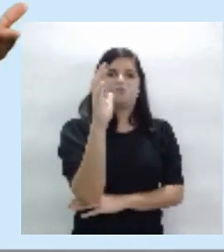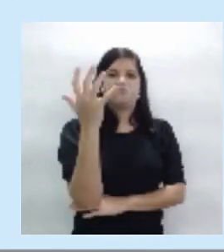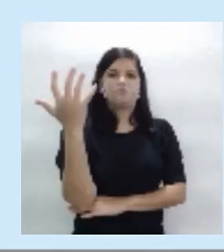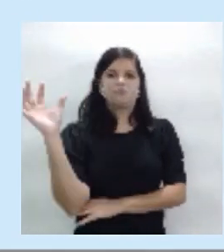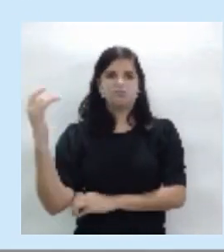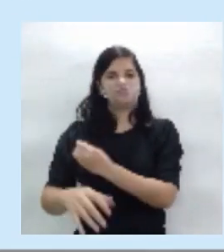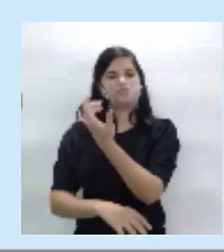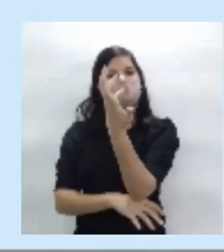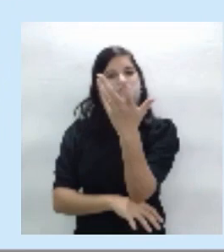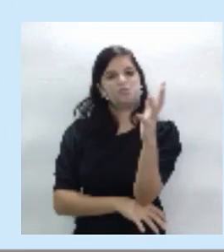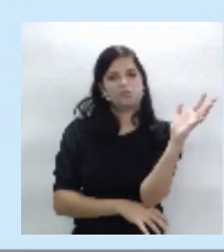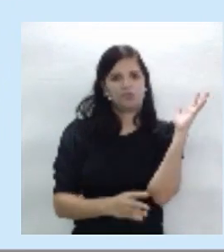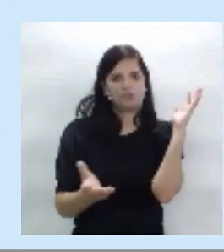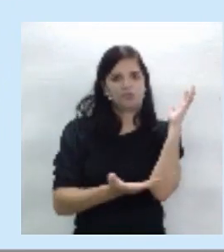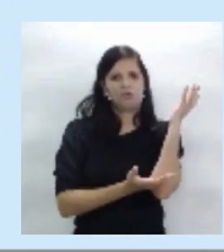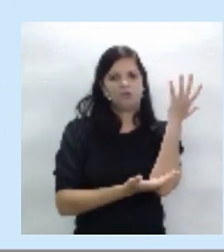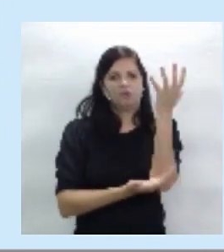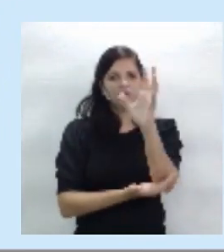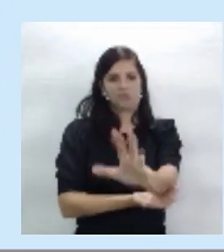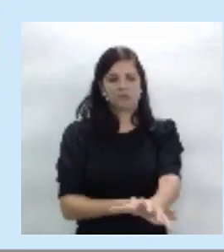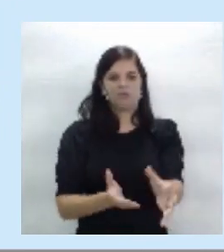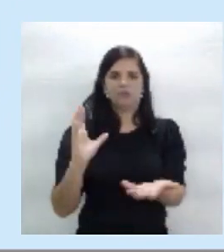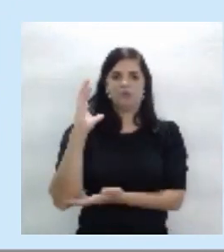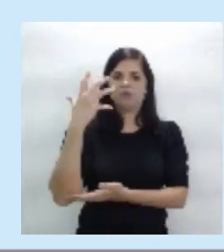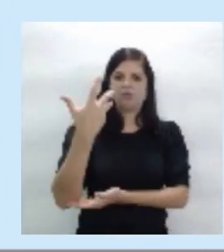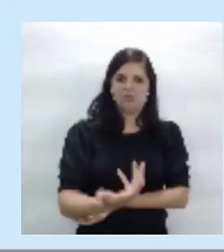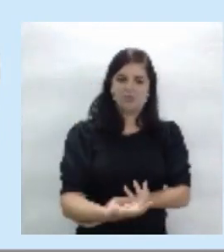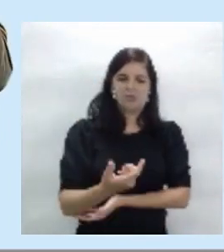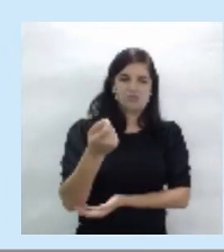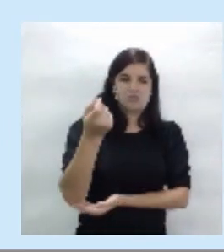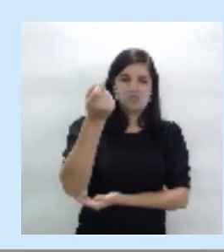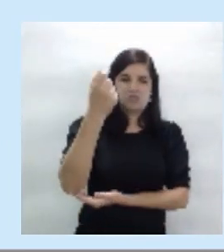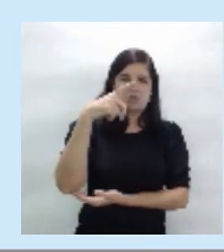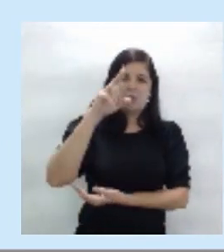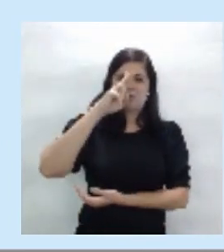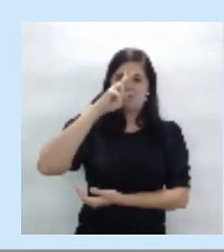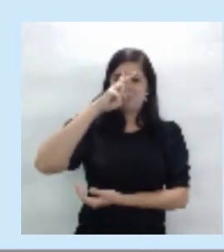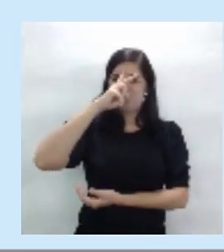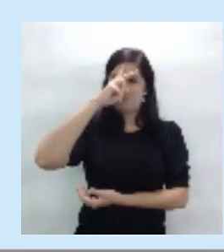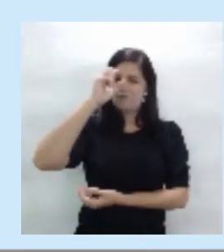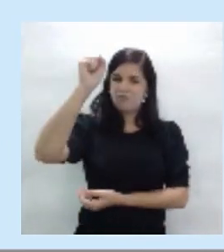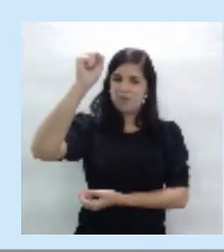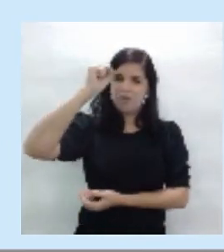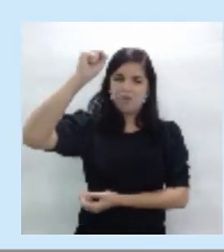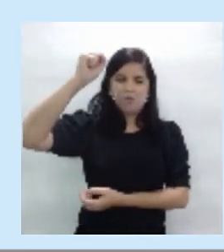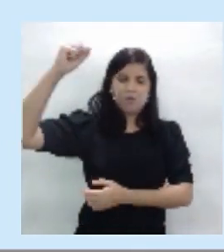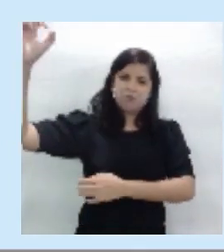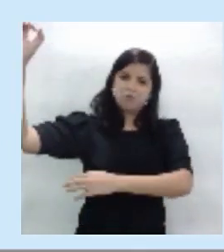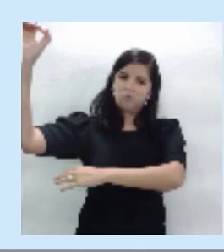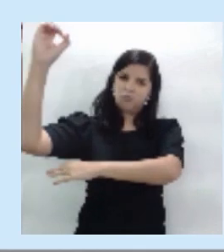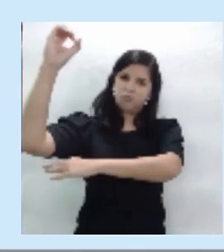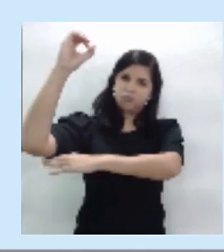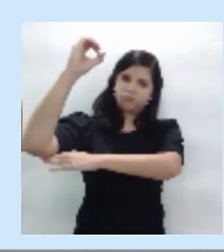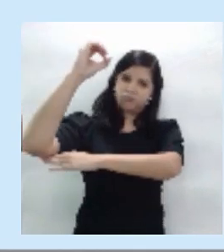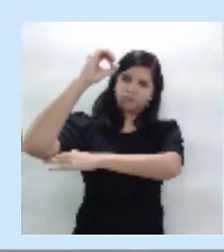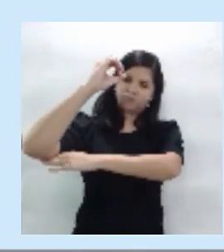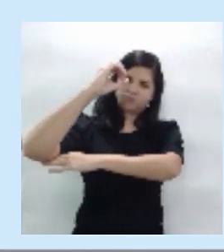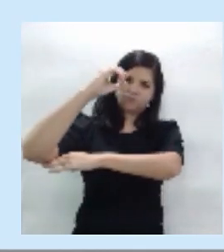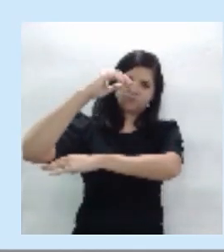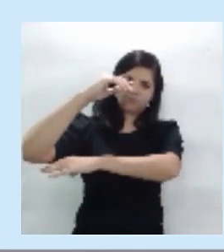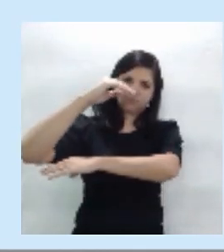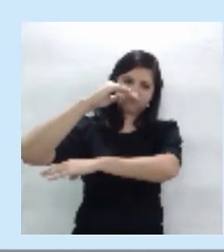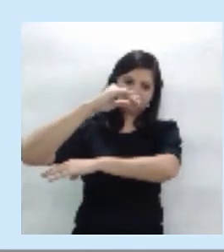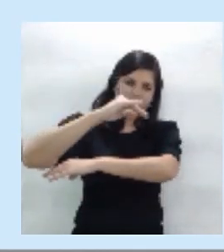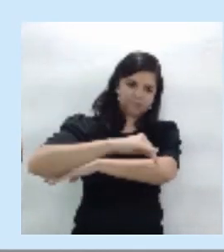outro lugar, deixa o ambiente descoberto, o sol excessivo, tá? O calor excessivo, muitas vezes pega